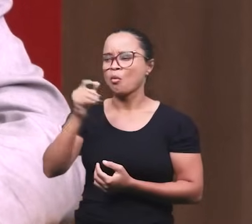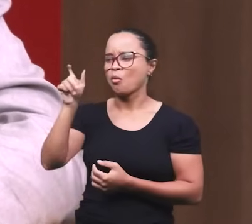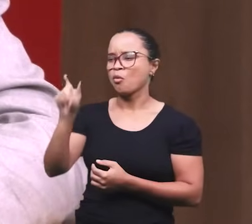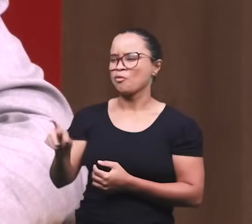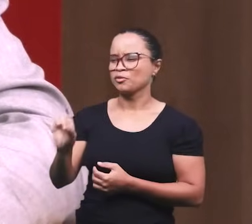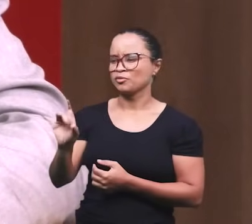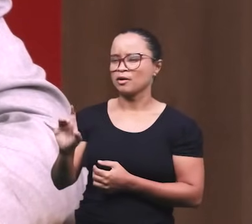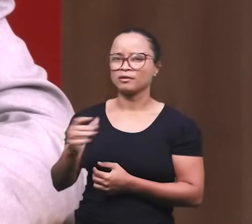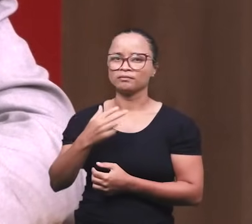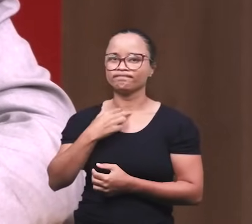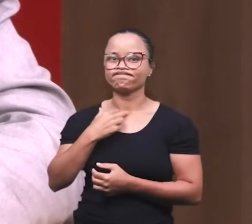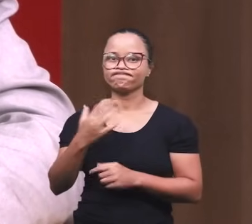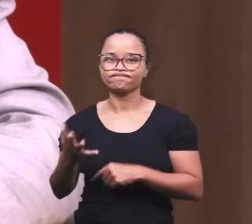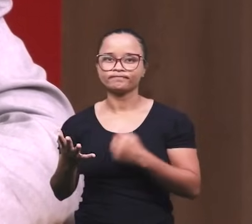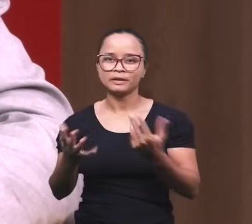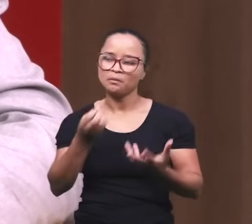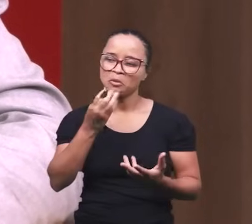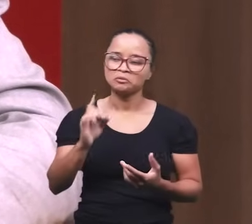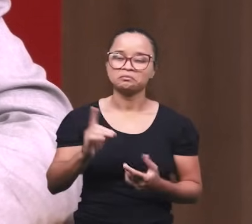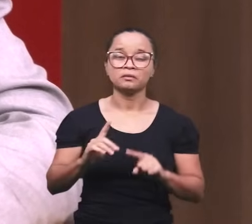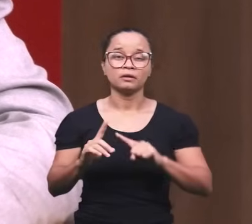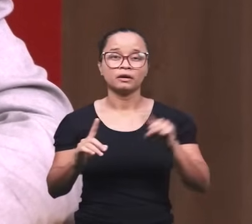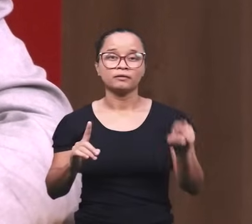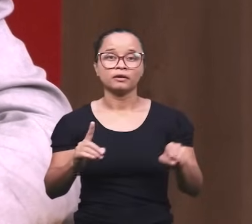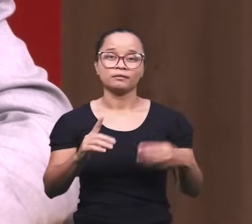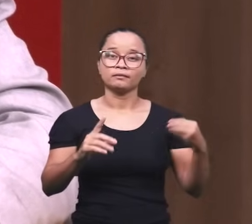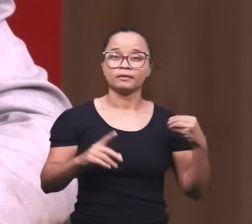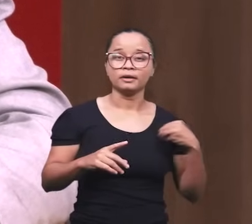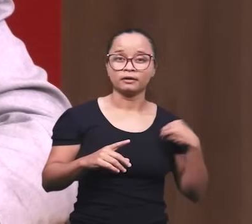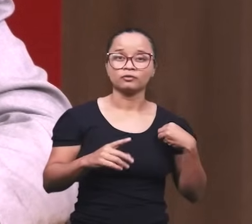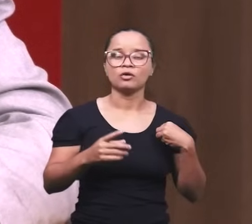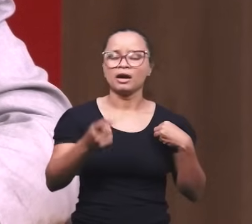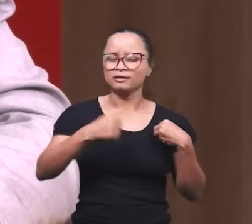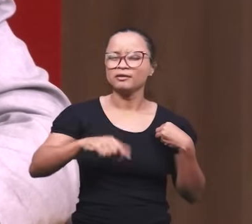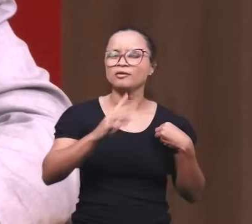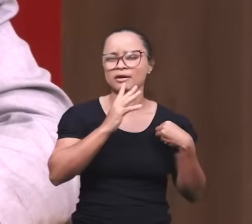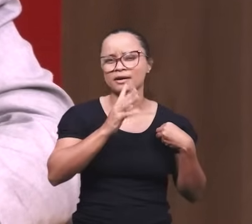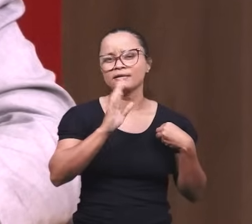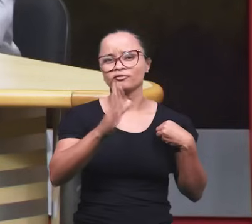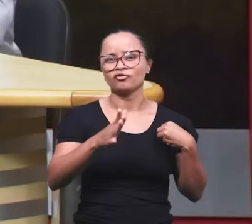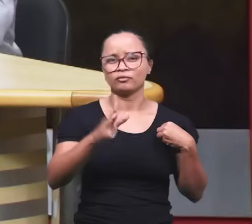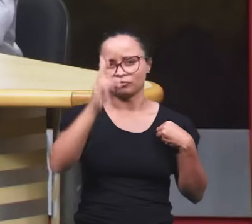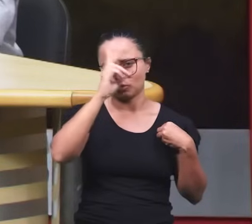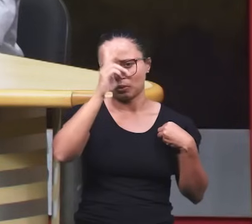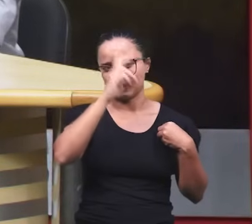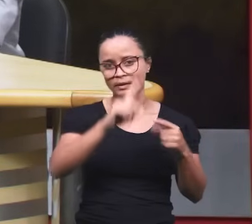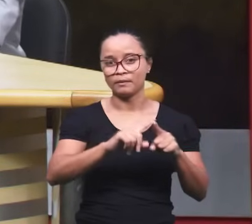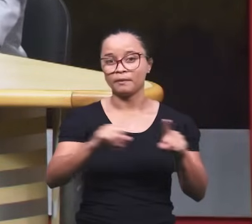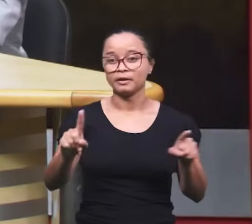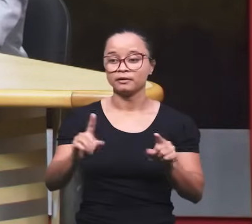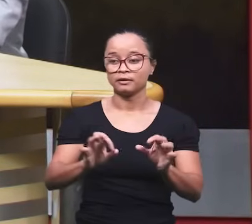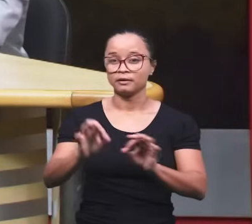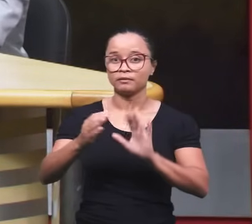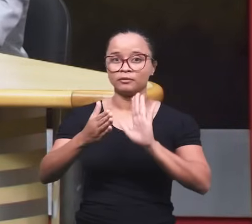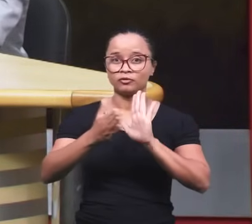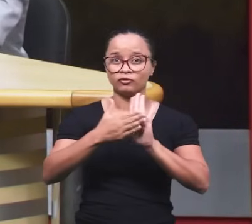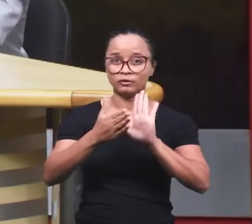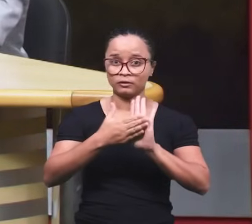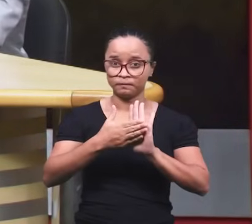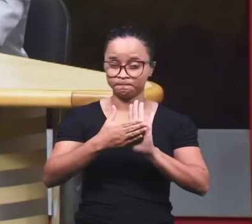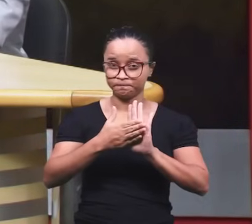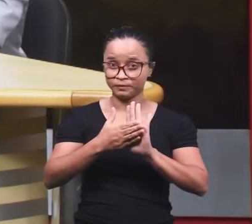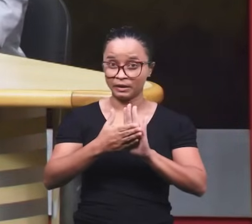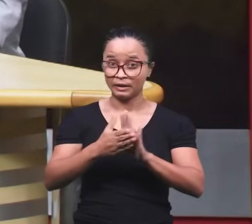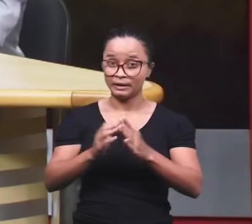certo veio o pecado todos conhecemos a a história e na medida em que aquele